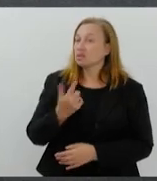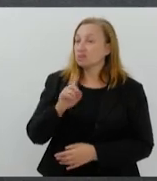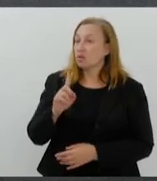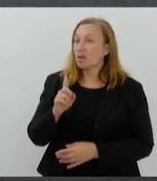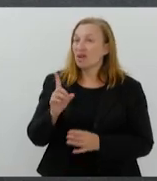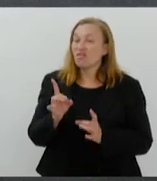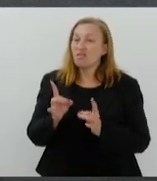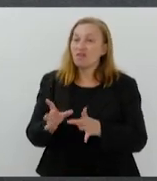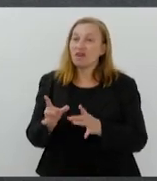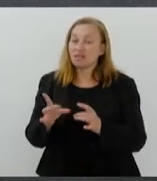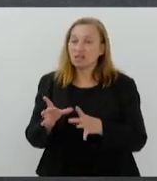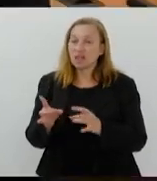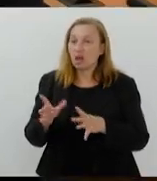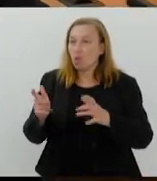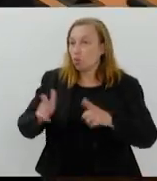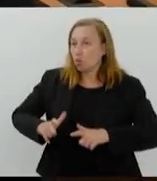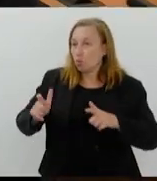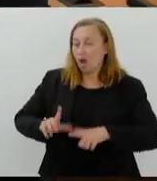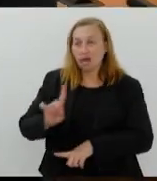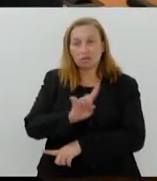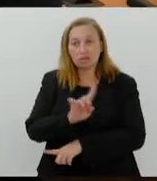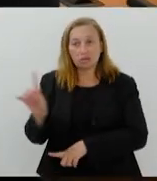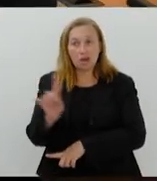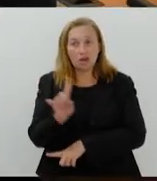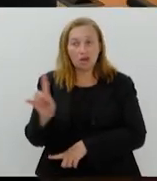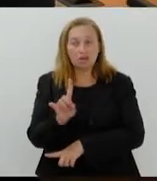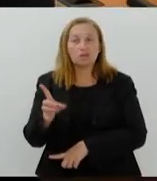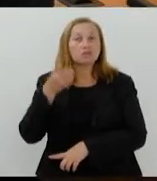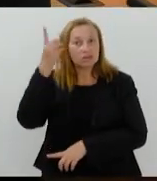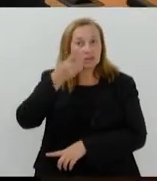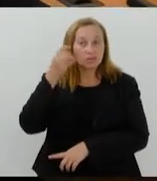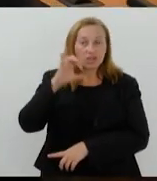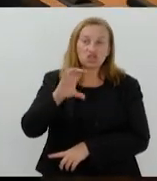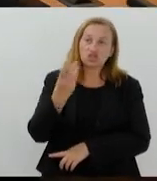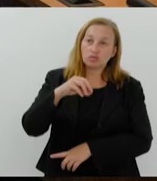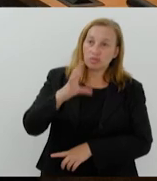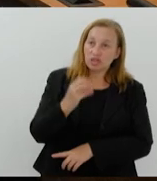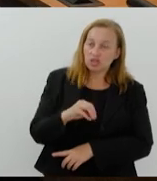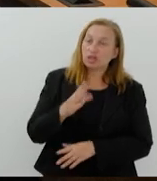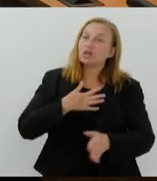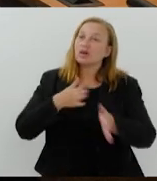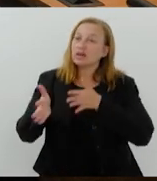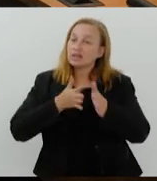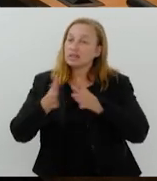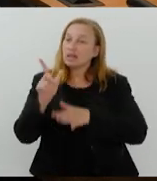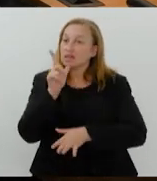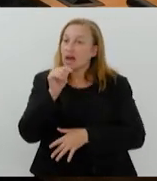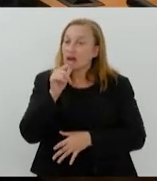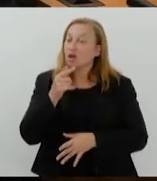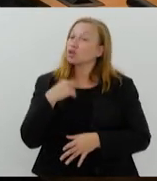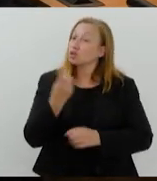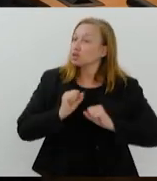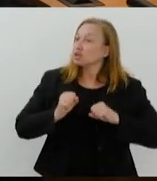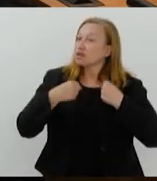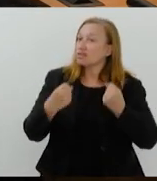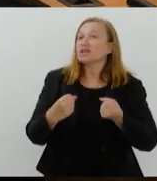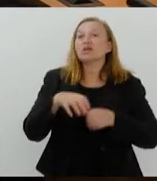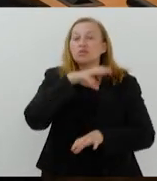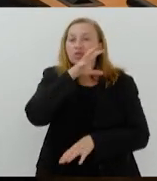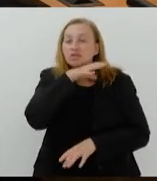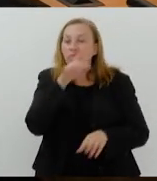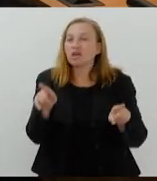privar os ricos boizinhos do deputado Chico Machado de terem acesso à água, porque nós defendemos também os